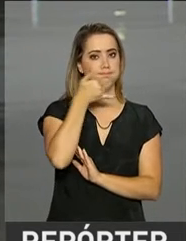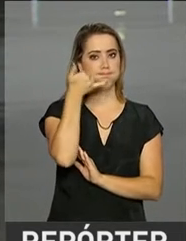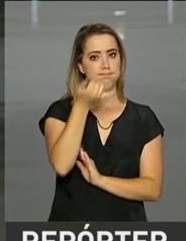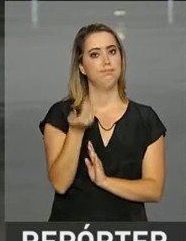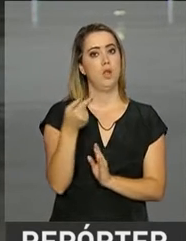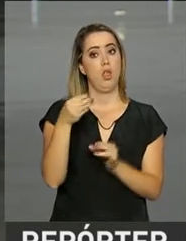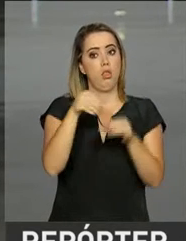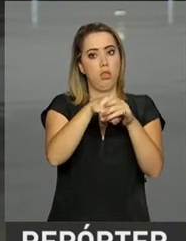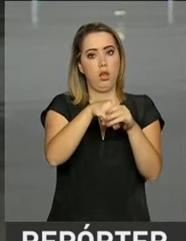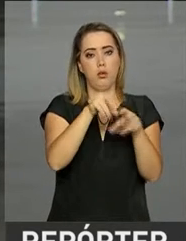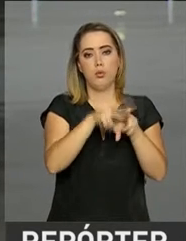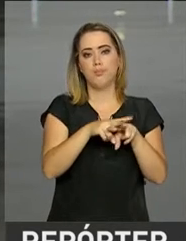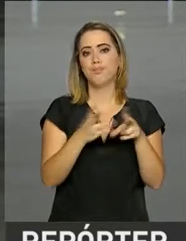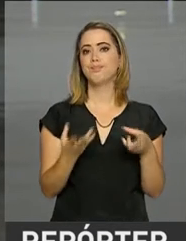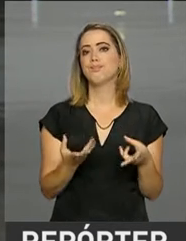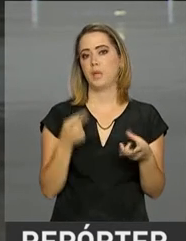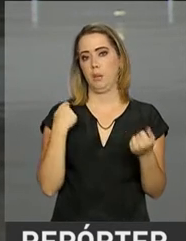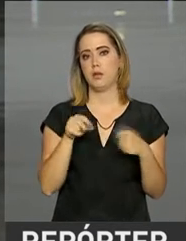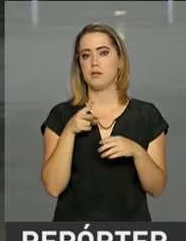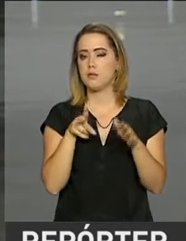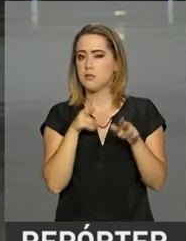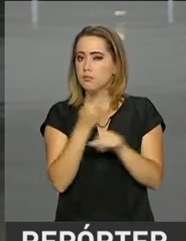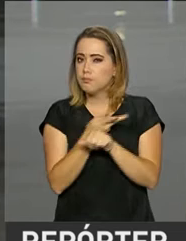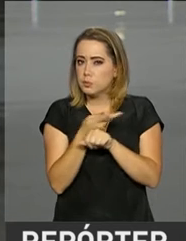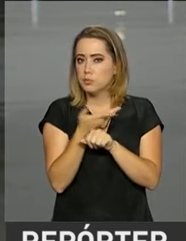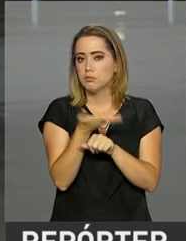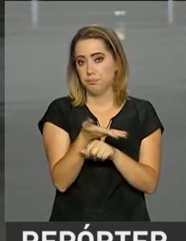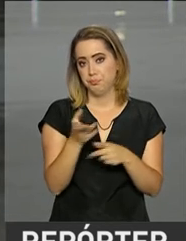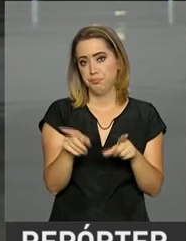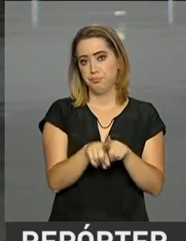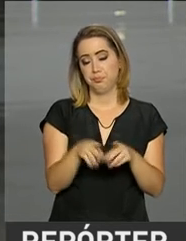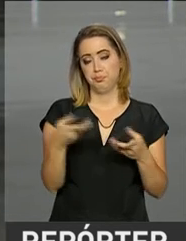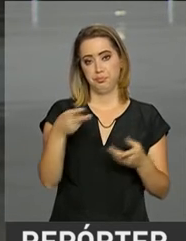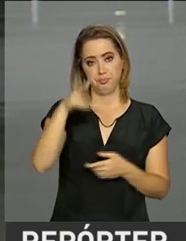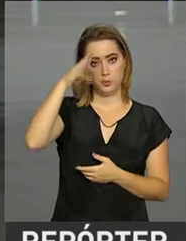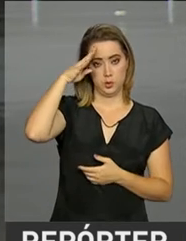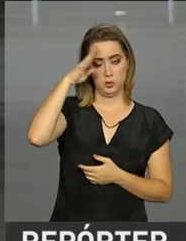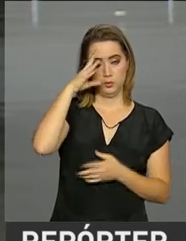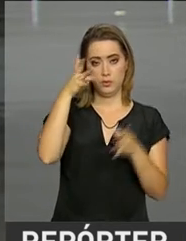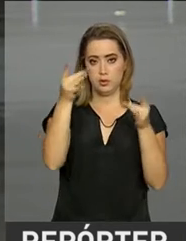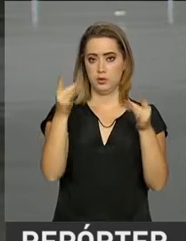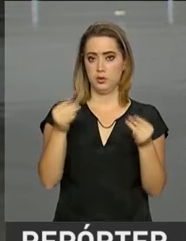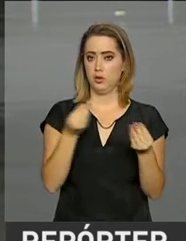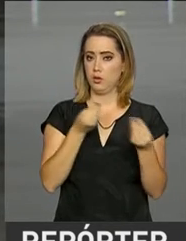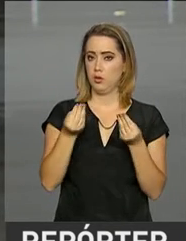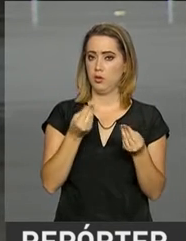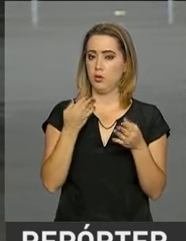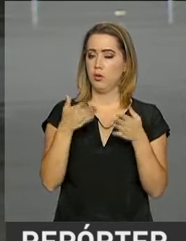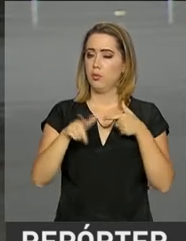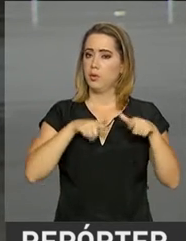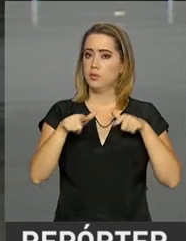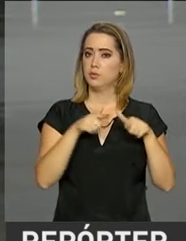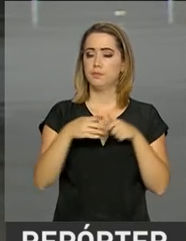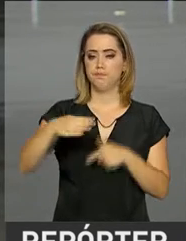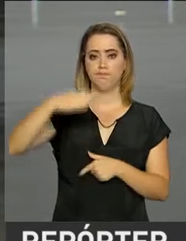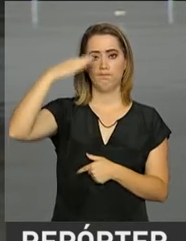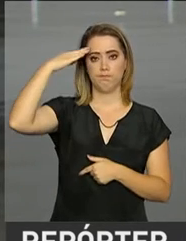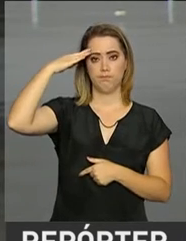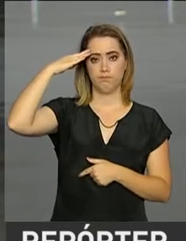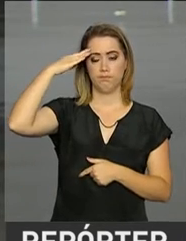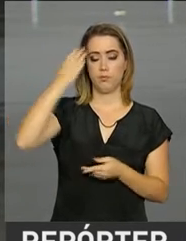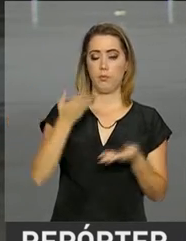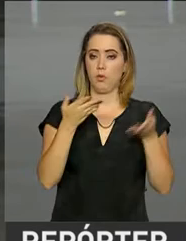nesta quarta feira o ministro de defesa raúl jungmann detalhou como vai ser a participação das forças armadas